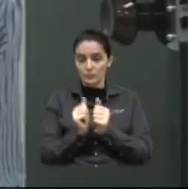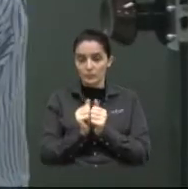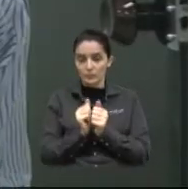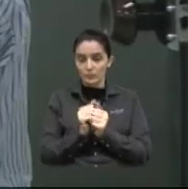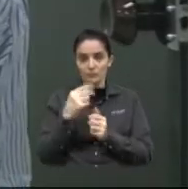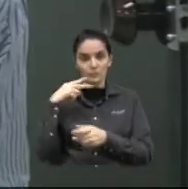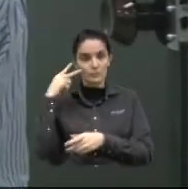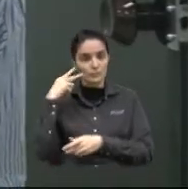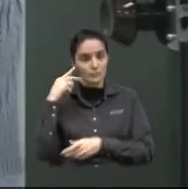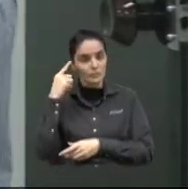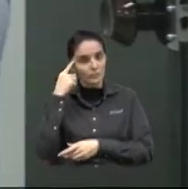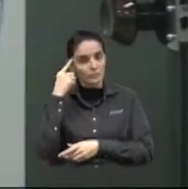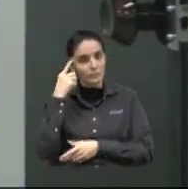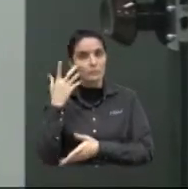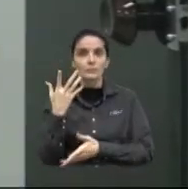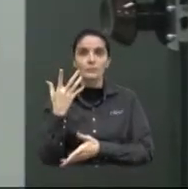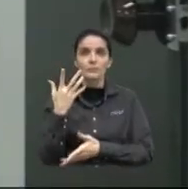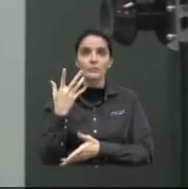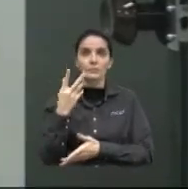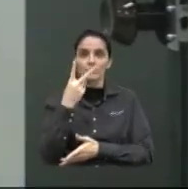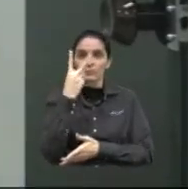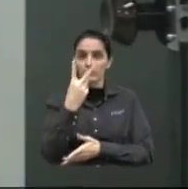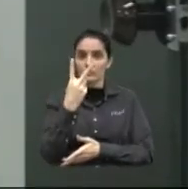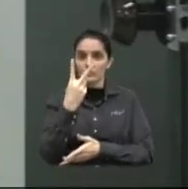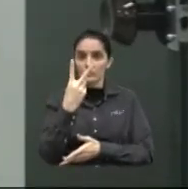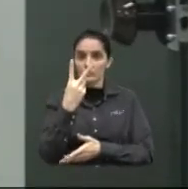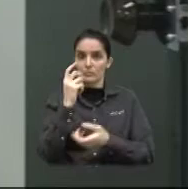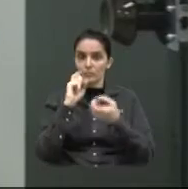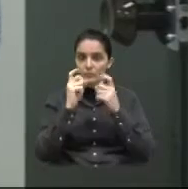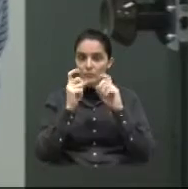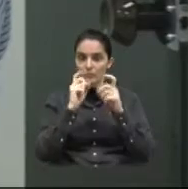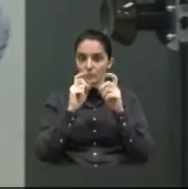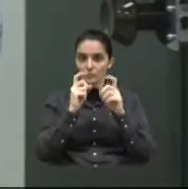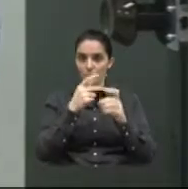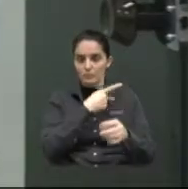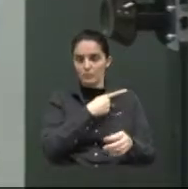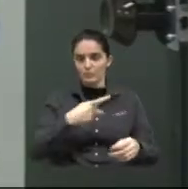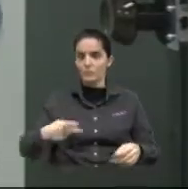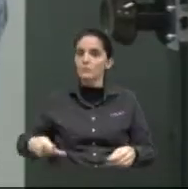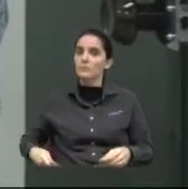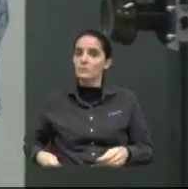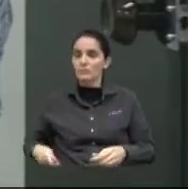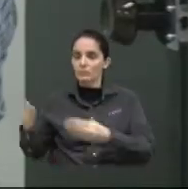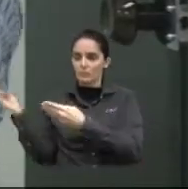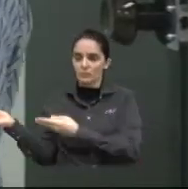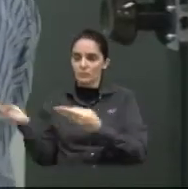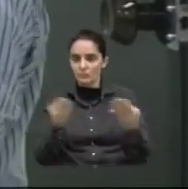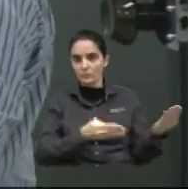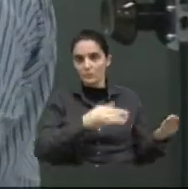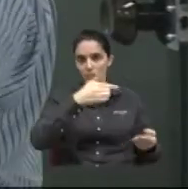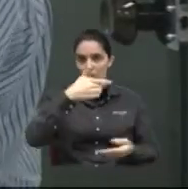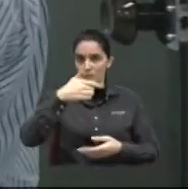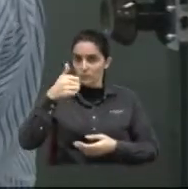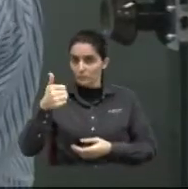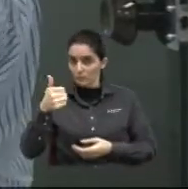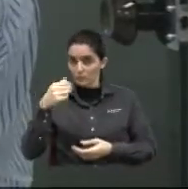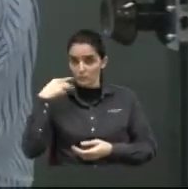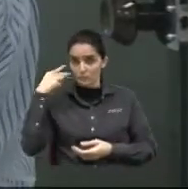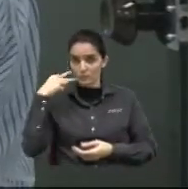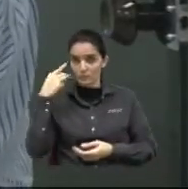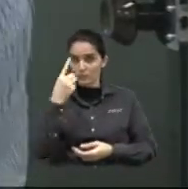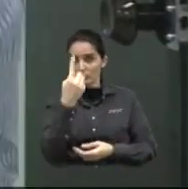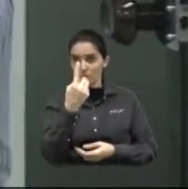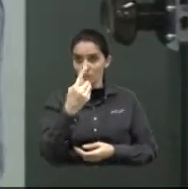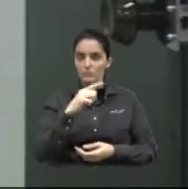consenso fizemos duas reuniões na sala presença convidando os 21 vereadores uma reunião tinha